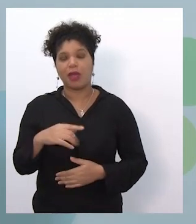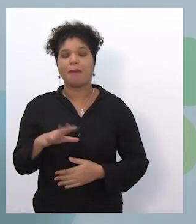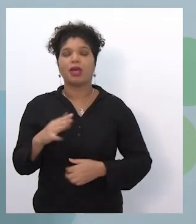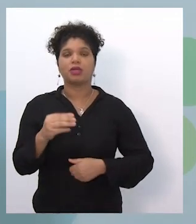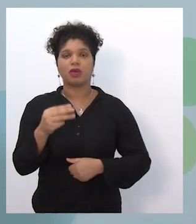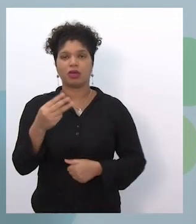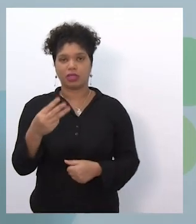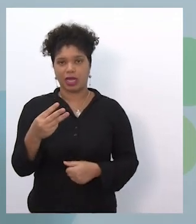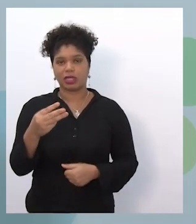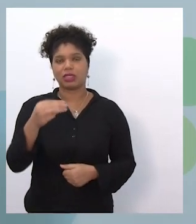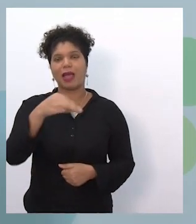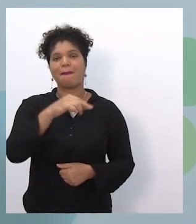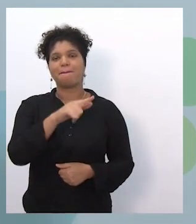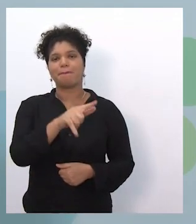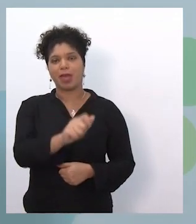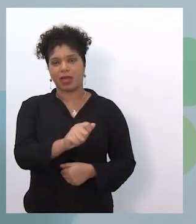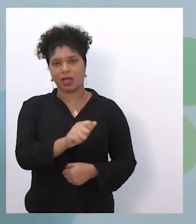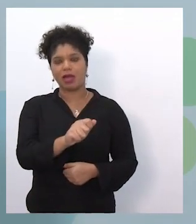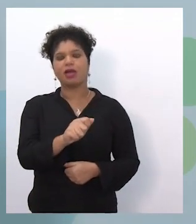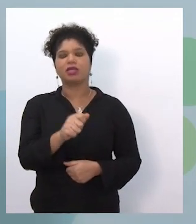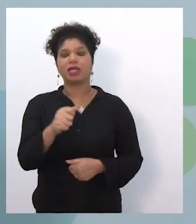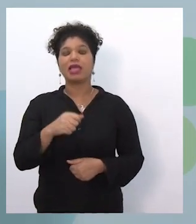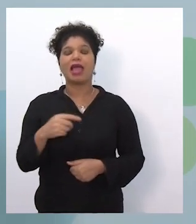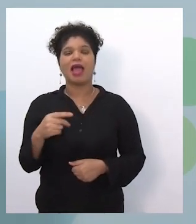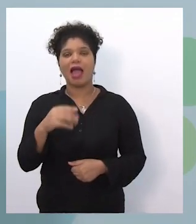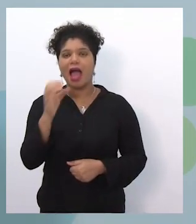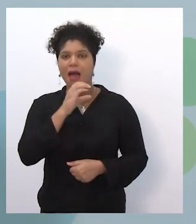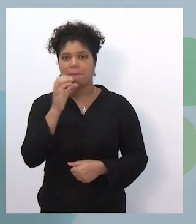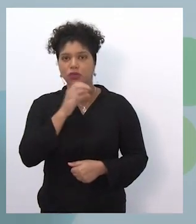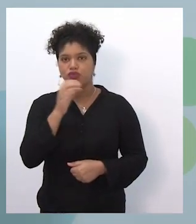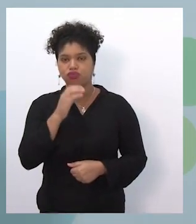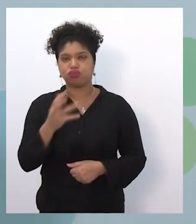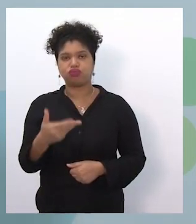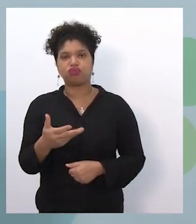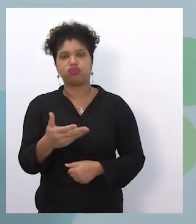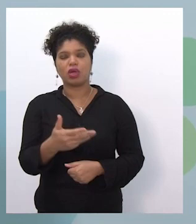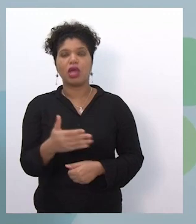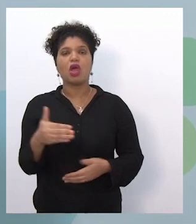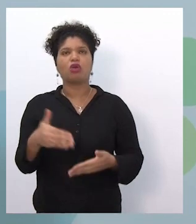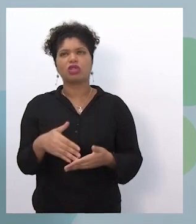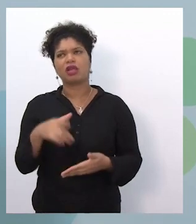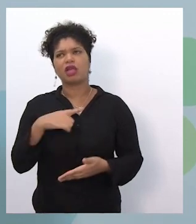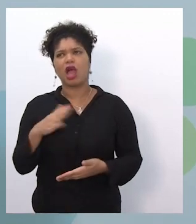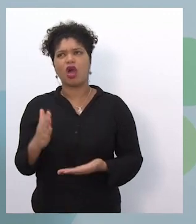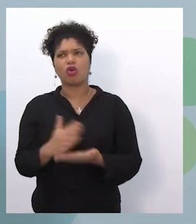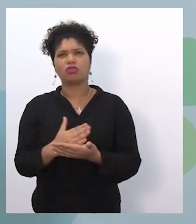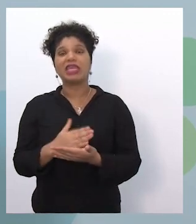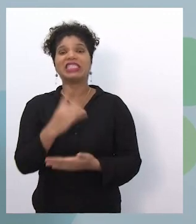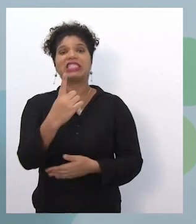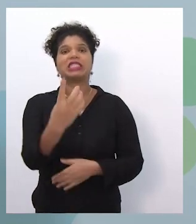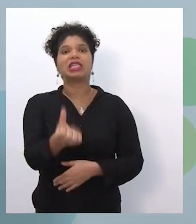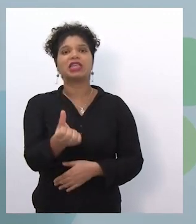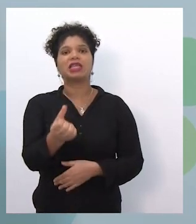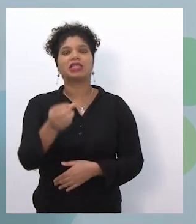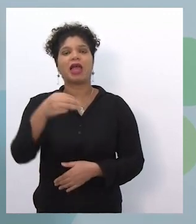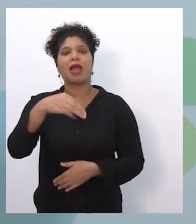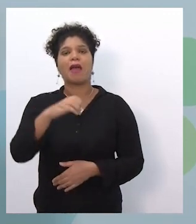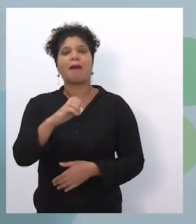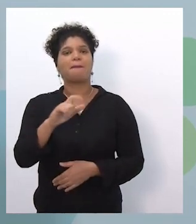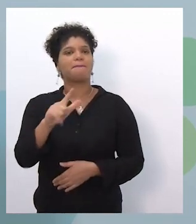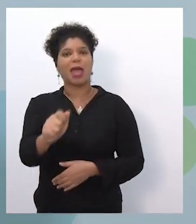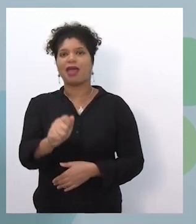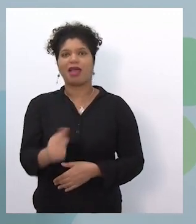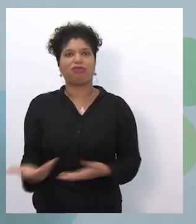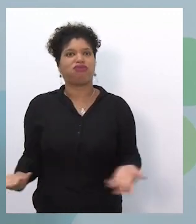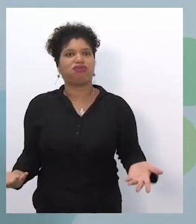3 megas de cache, né, que é a velocidade, e hoje a gente está encontrando até 16 megas. Então, é um boom, é o que o Rodrigo